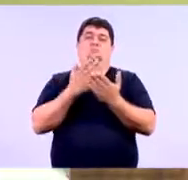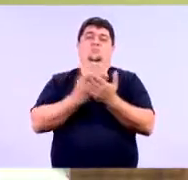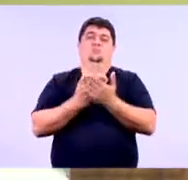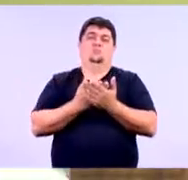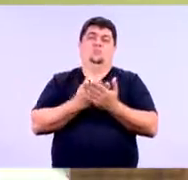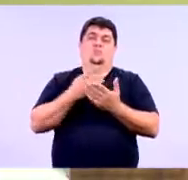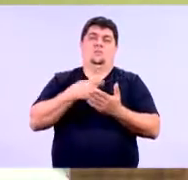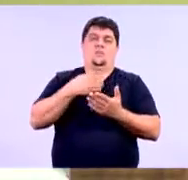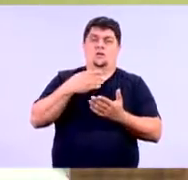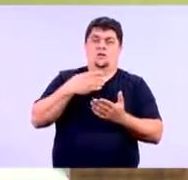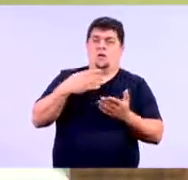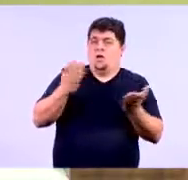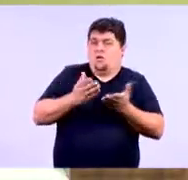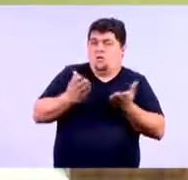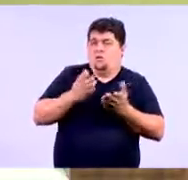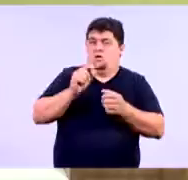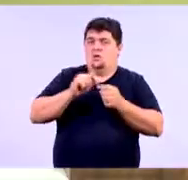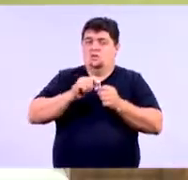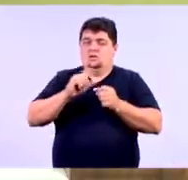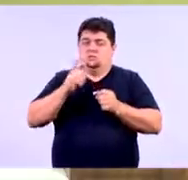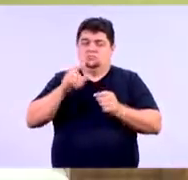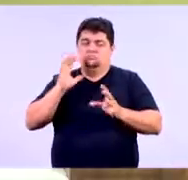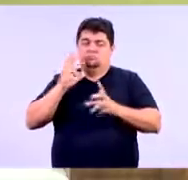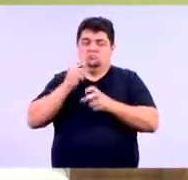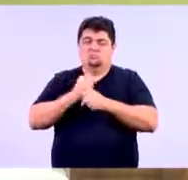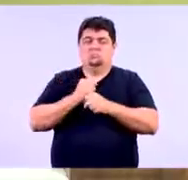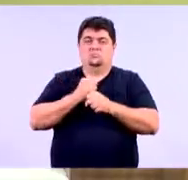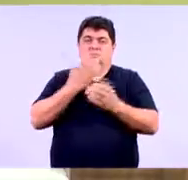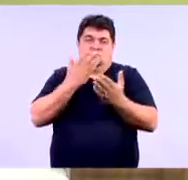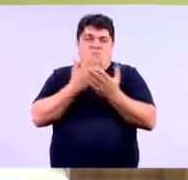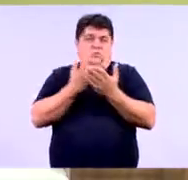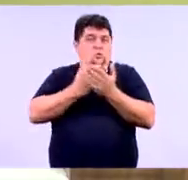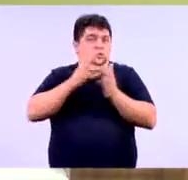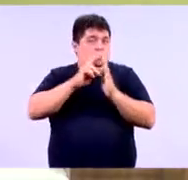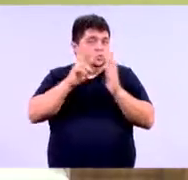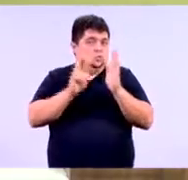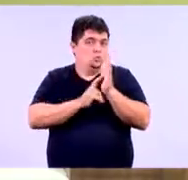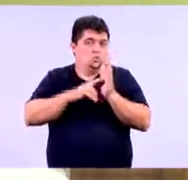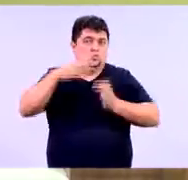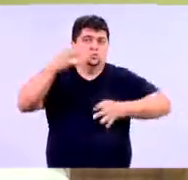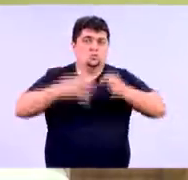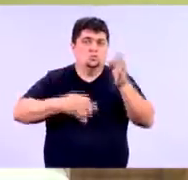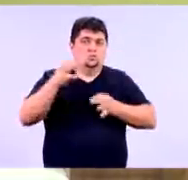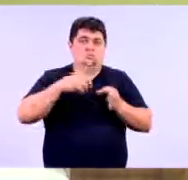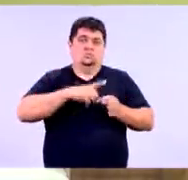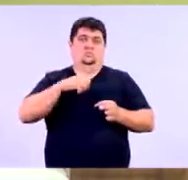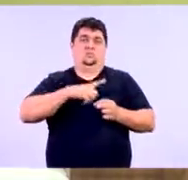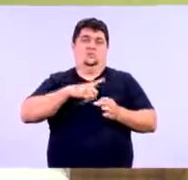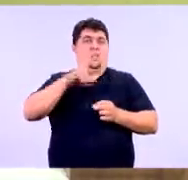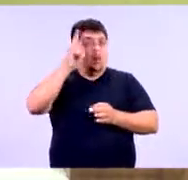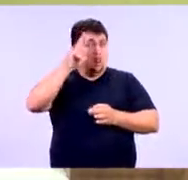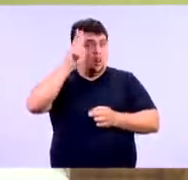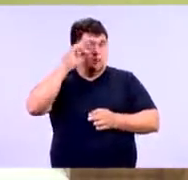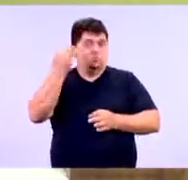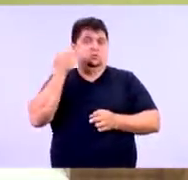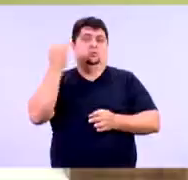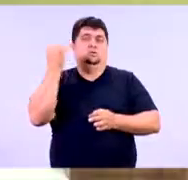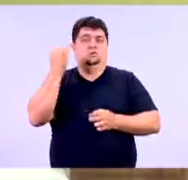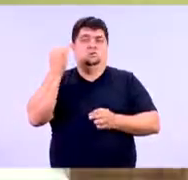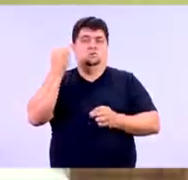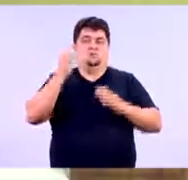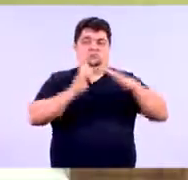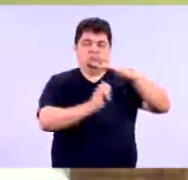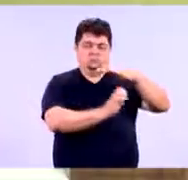faço até aqui uma releitura. Estudo de normas jurídicas que versam sobre, lembrem,